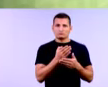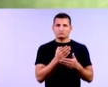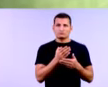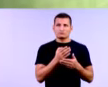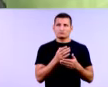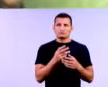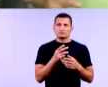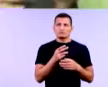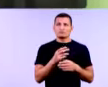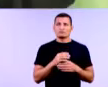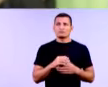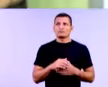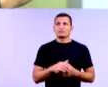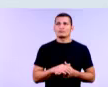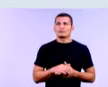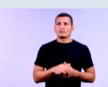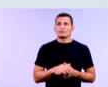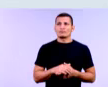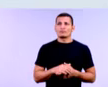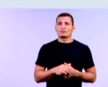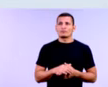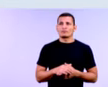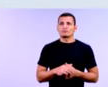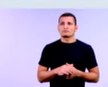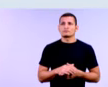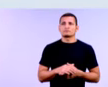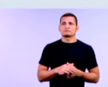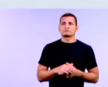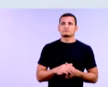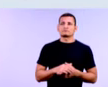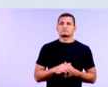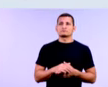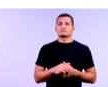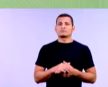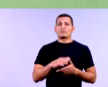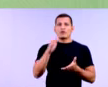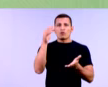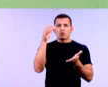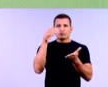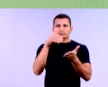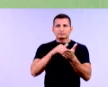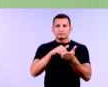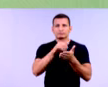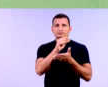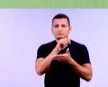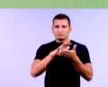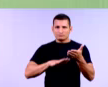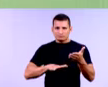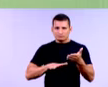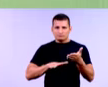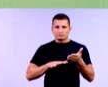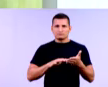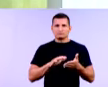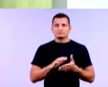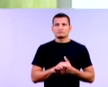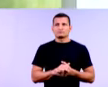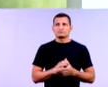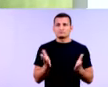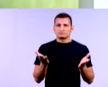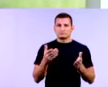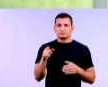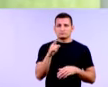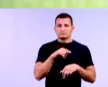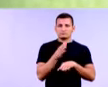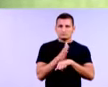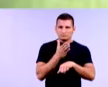ou não coloque... Leva as últimas linhas do texto para aquela página. Vocês agora terão atividades